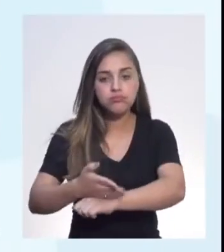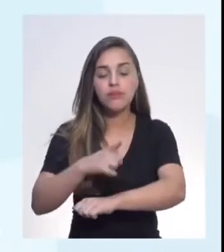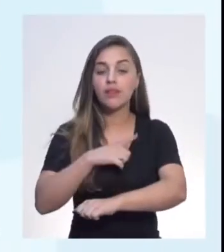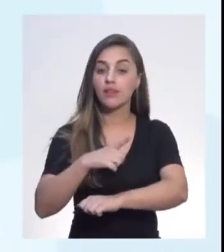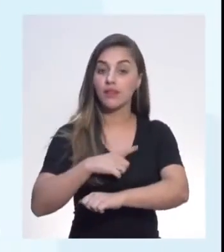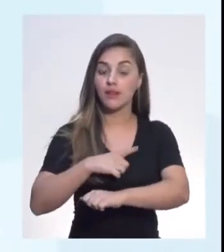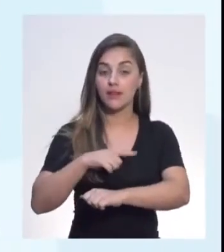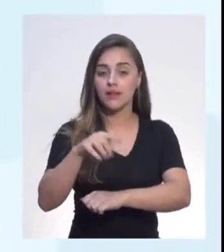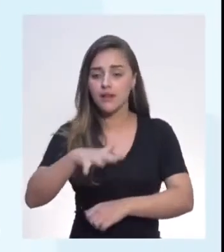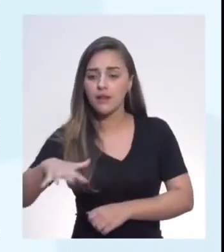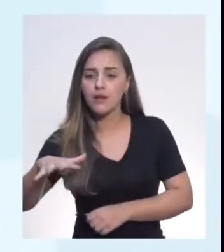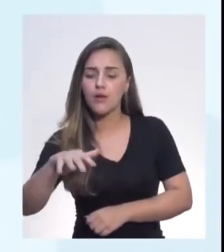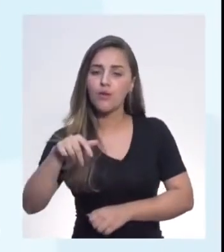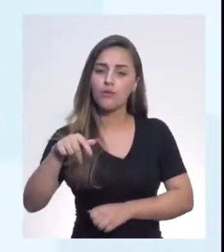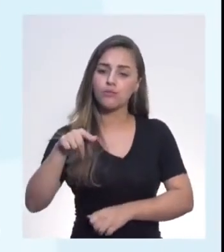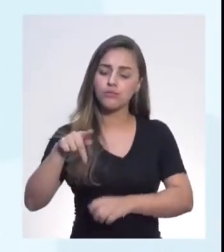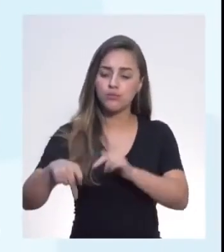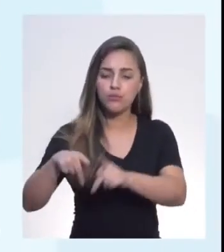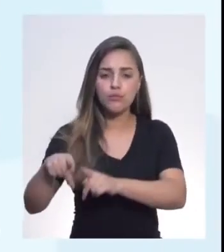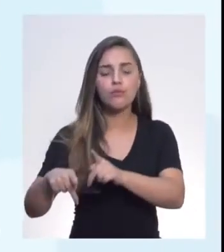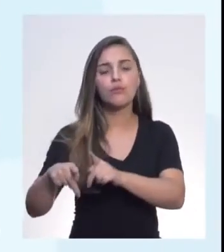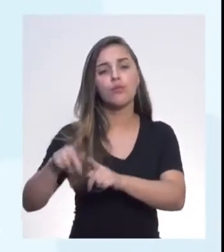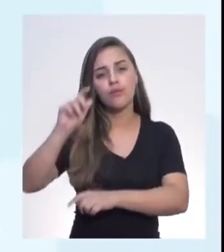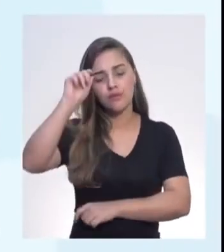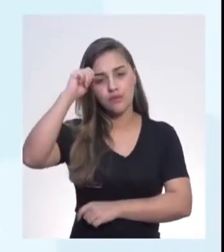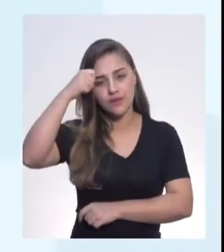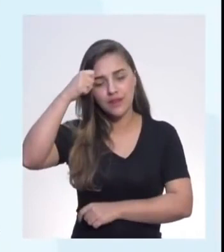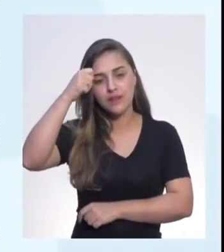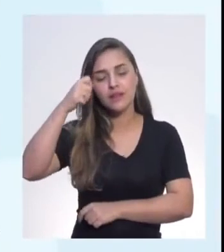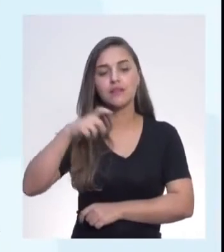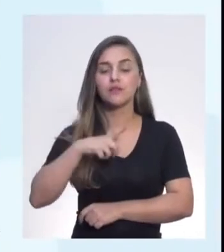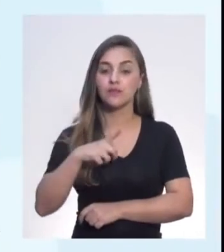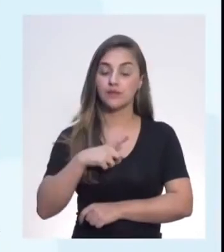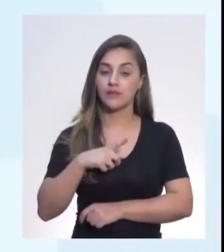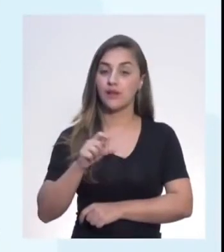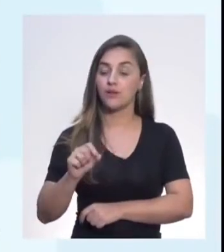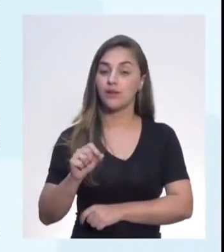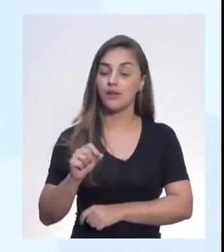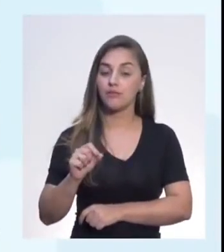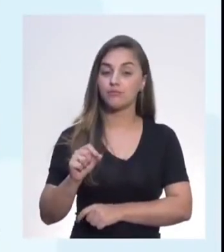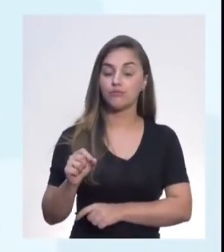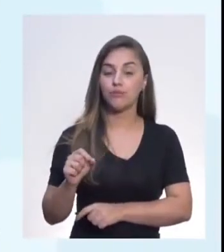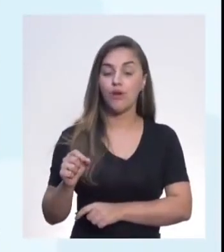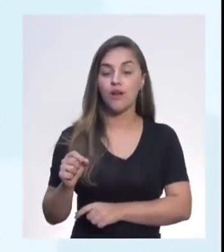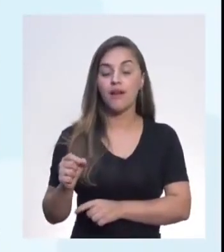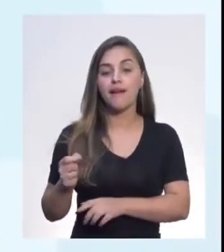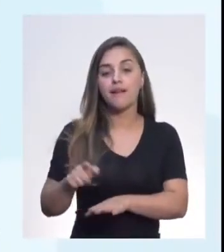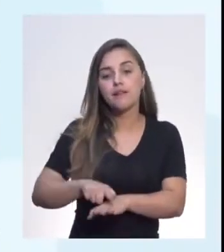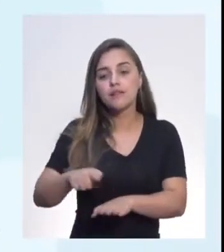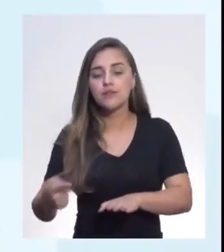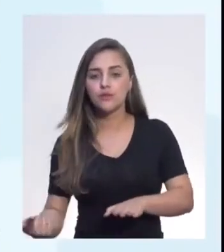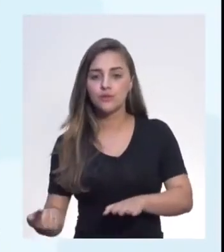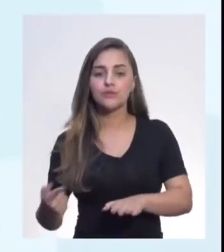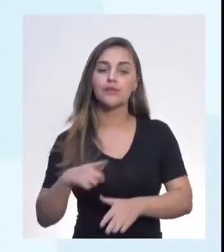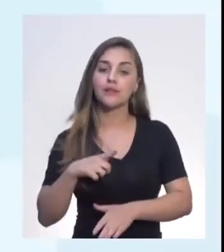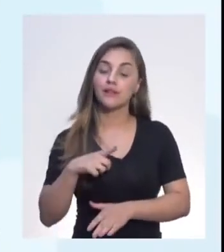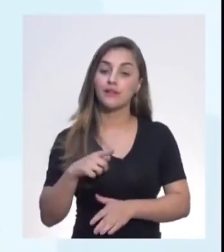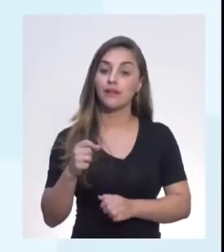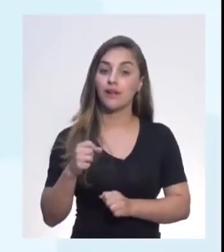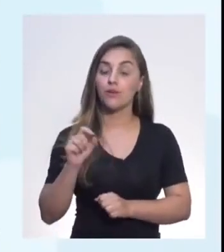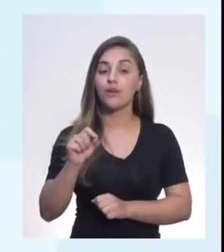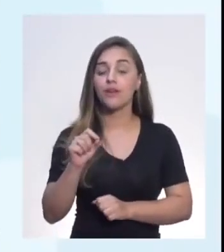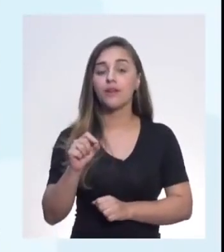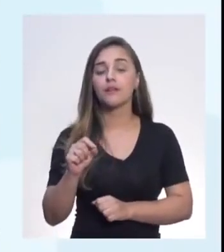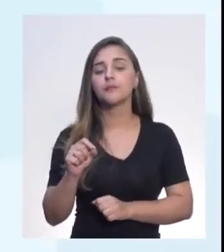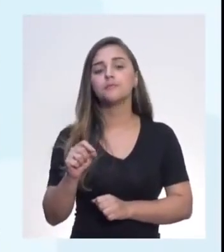negras elas são marginalizadas, vai existir um impacto social. Né? Se você tem